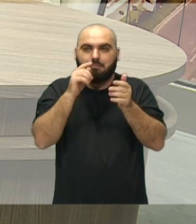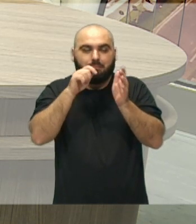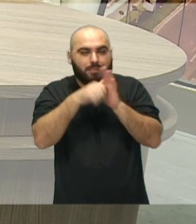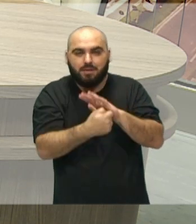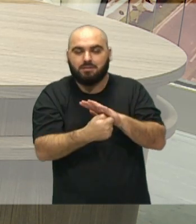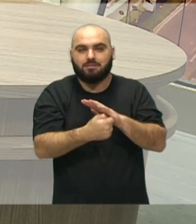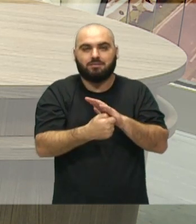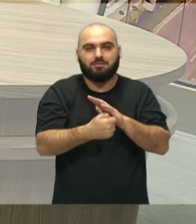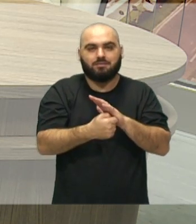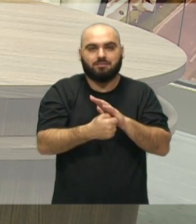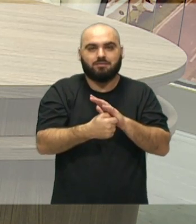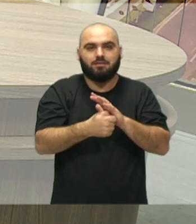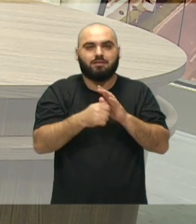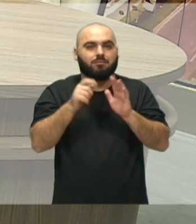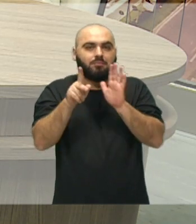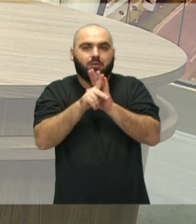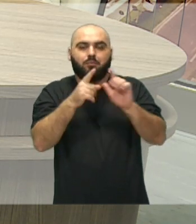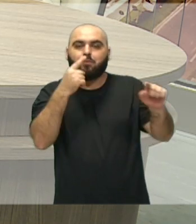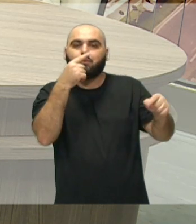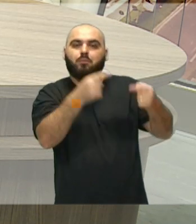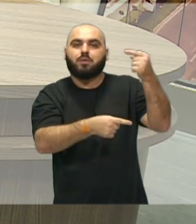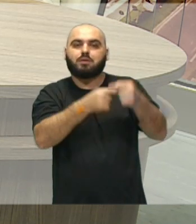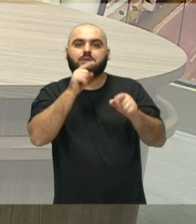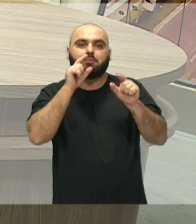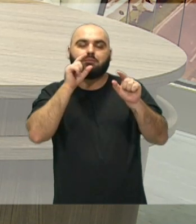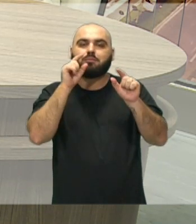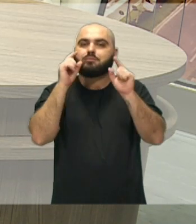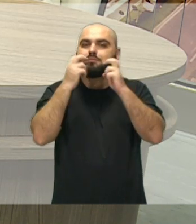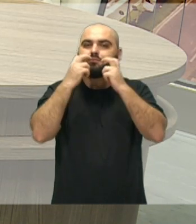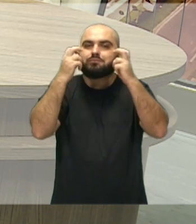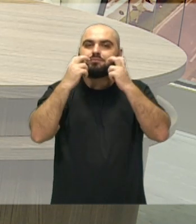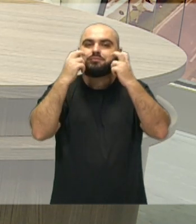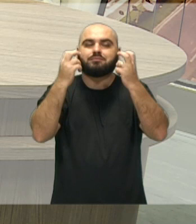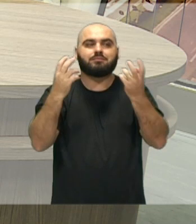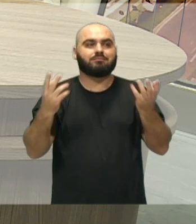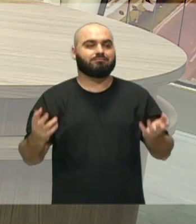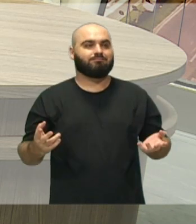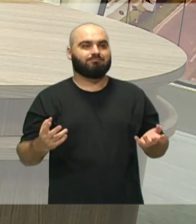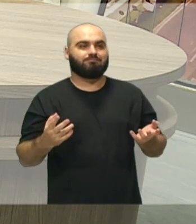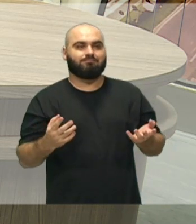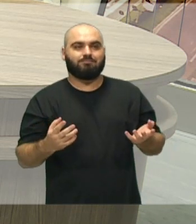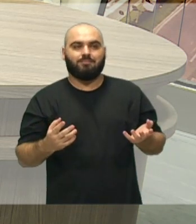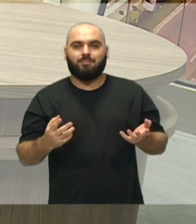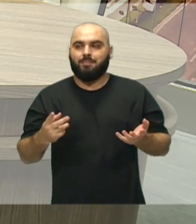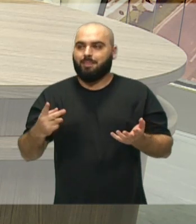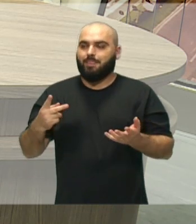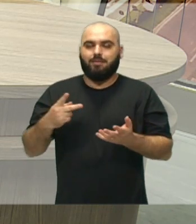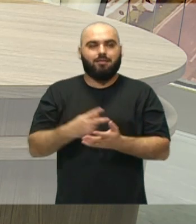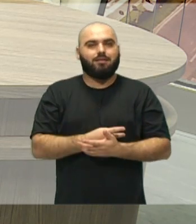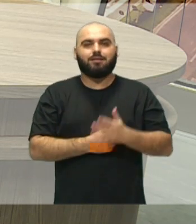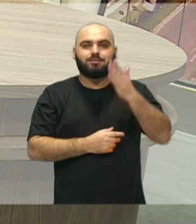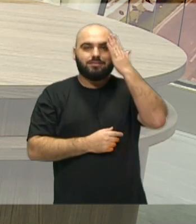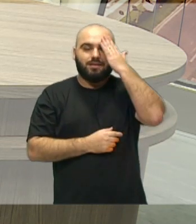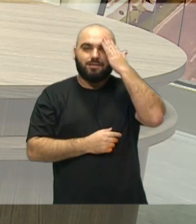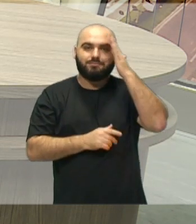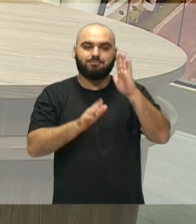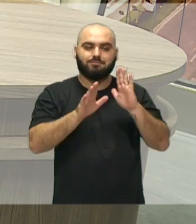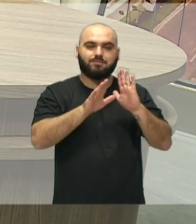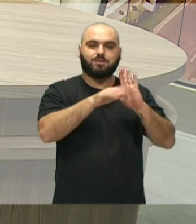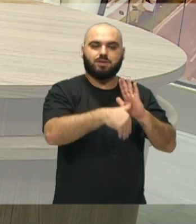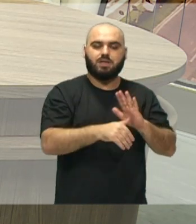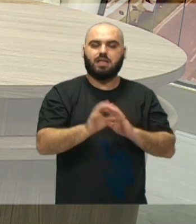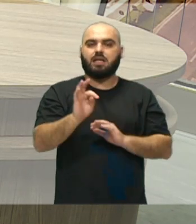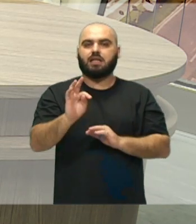animal. E aí a gente cai num ponto, o tráfico de animais silvestres, especialmente